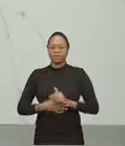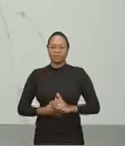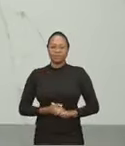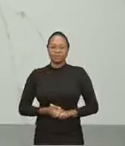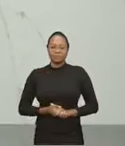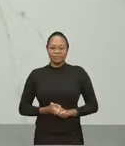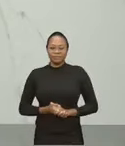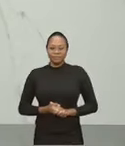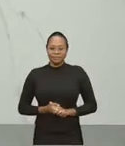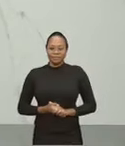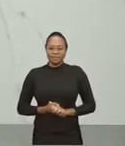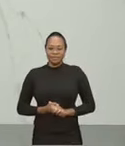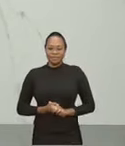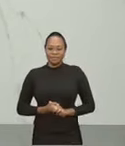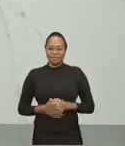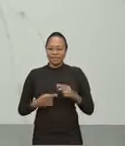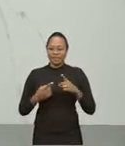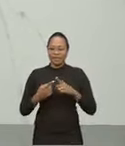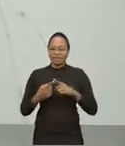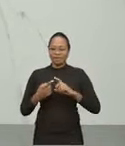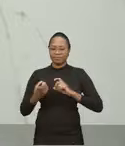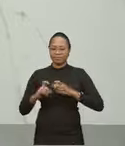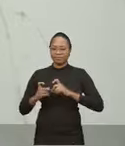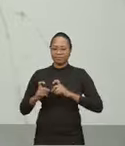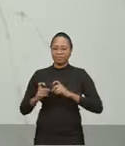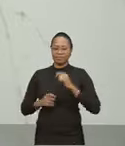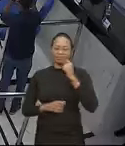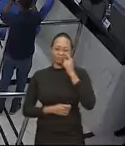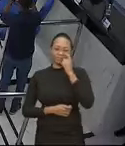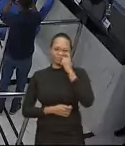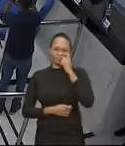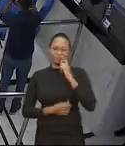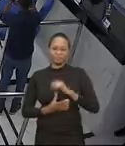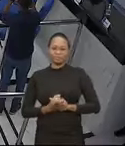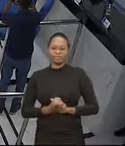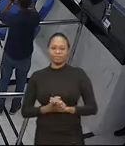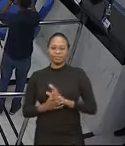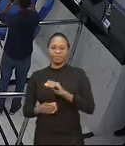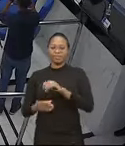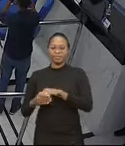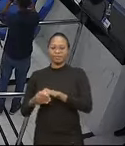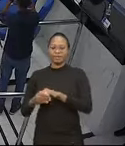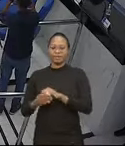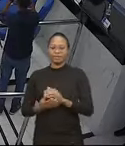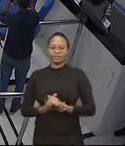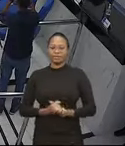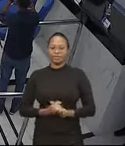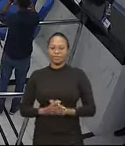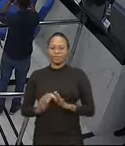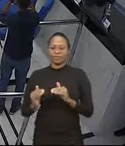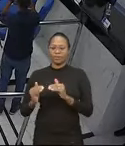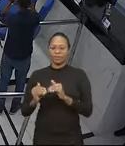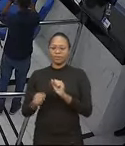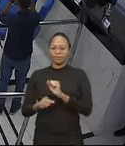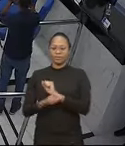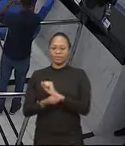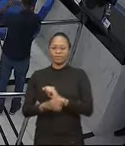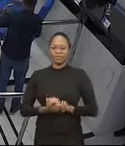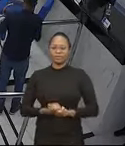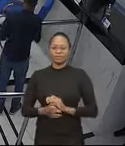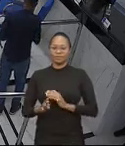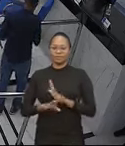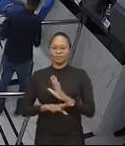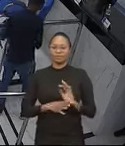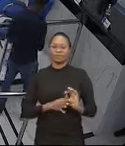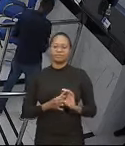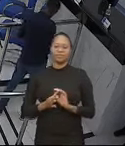Manuel Jacaré, de número 889, em discussão. Em votação, em ordem permaneça como está,